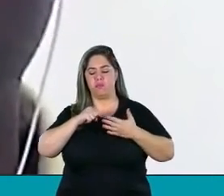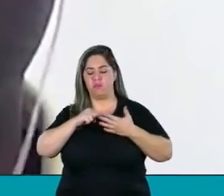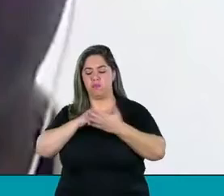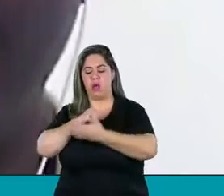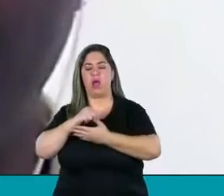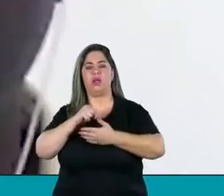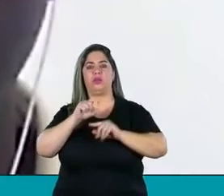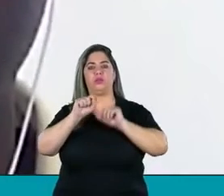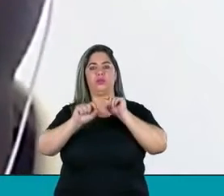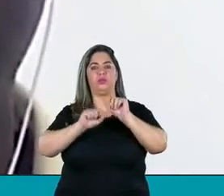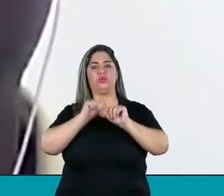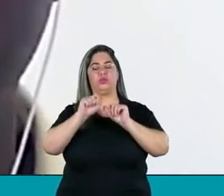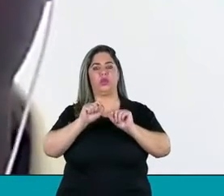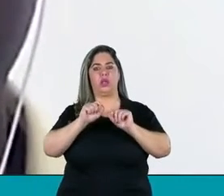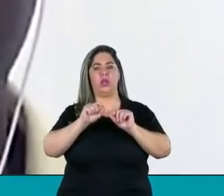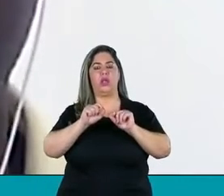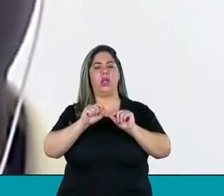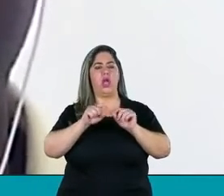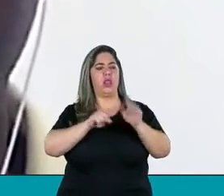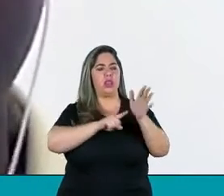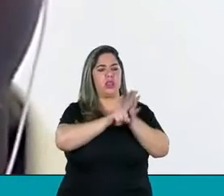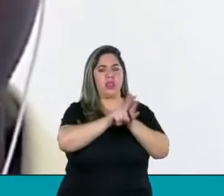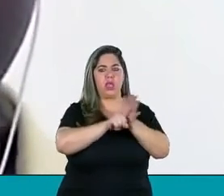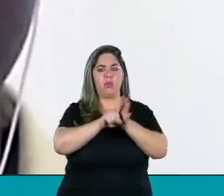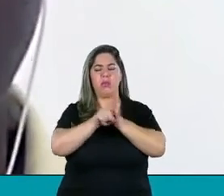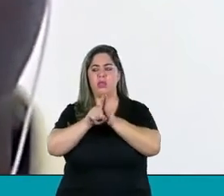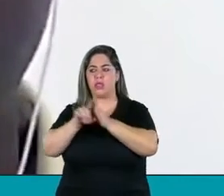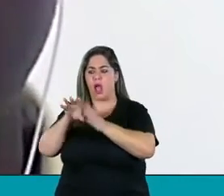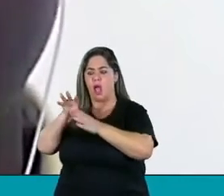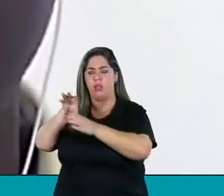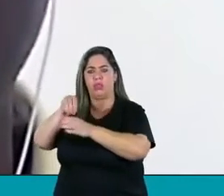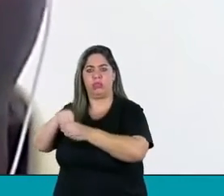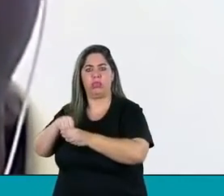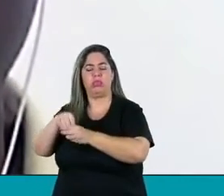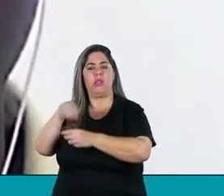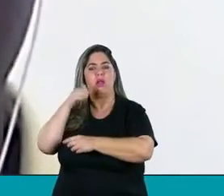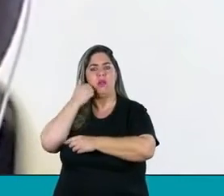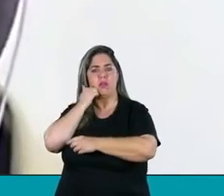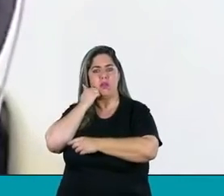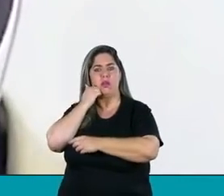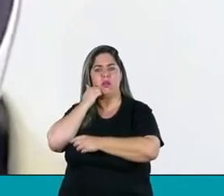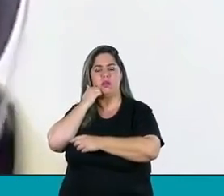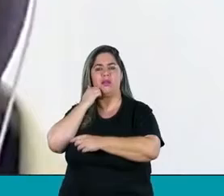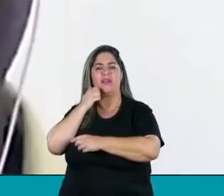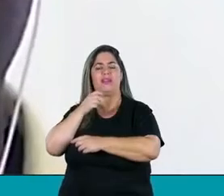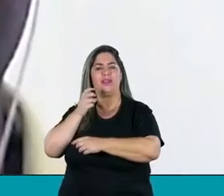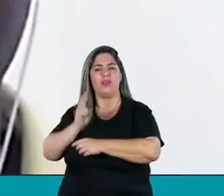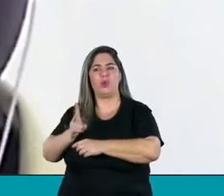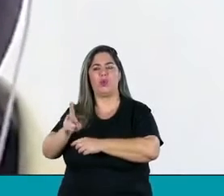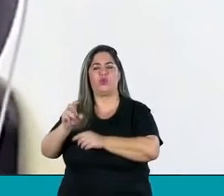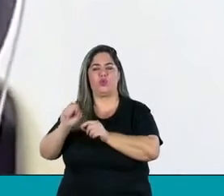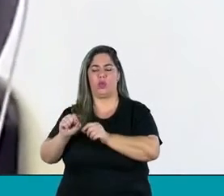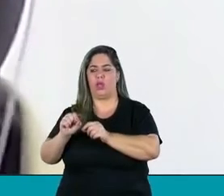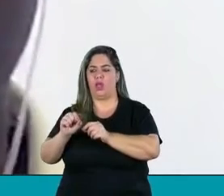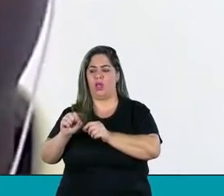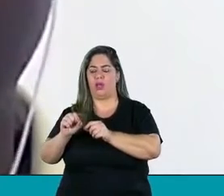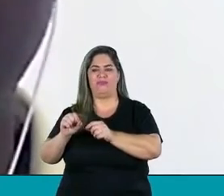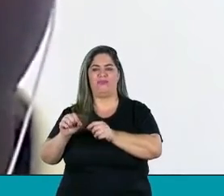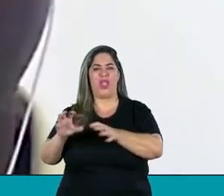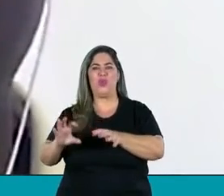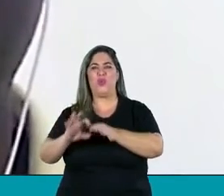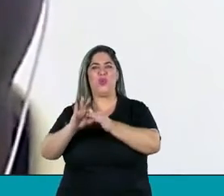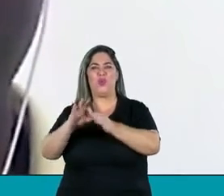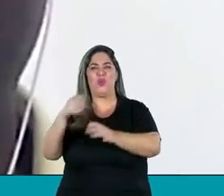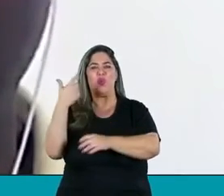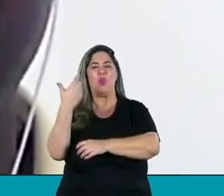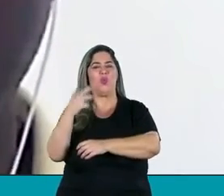na análise dos objetos e objetivos da ciência que ainda se encontram desvinculados da natureza humana, os conceitos de